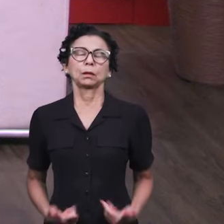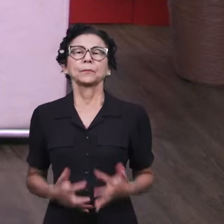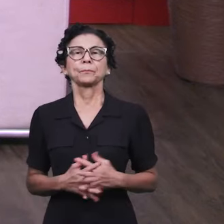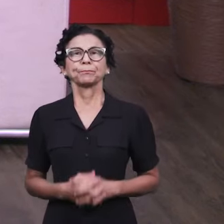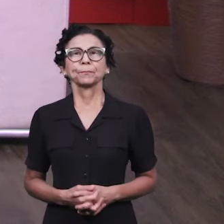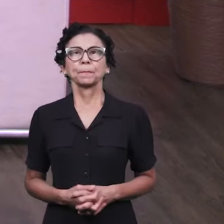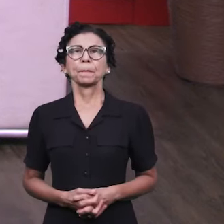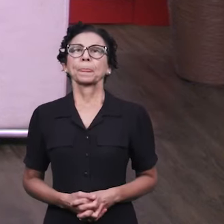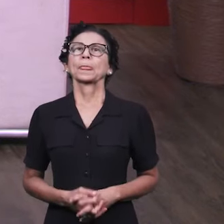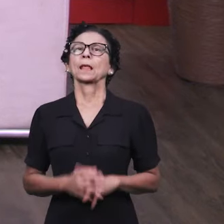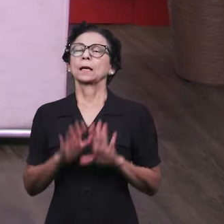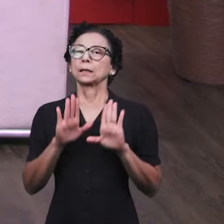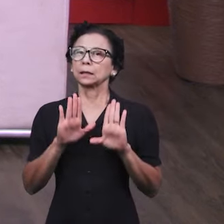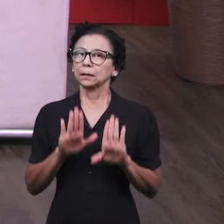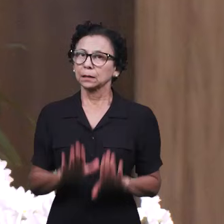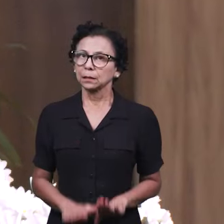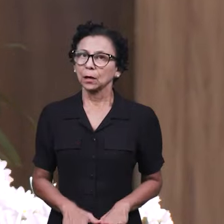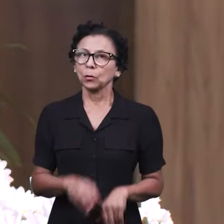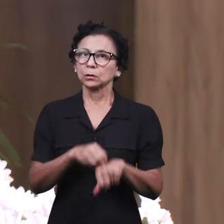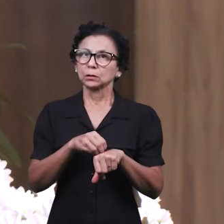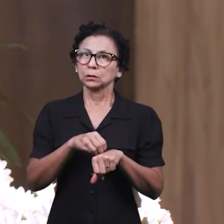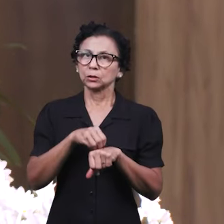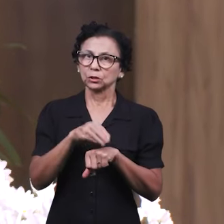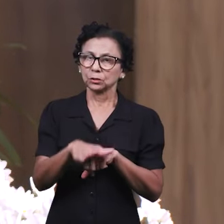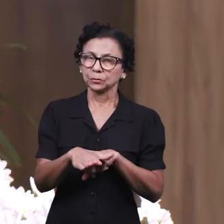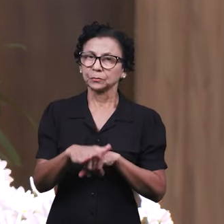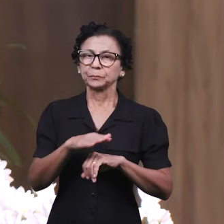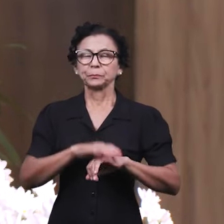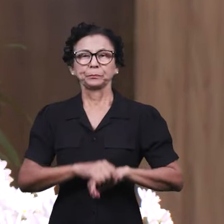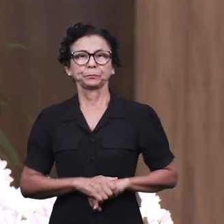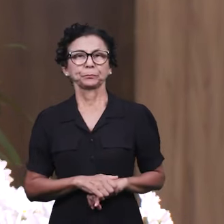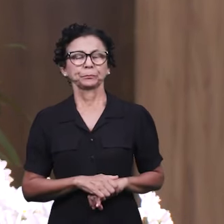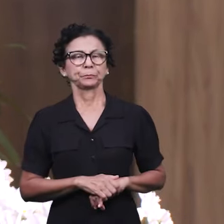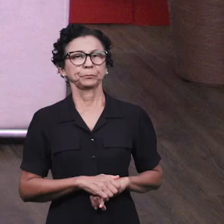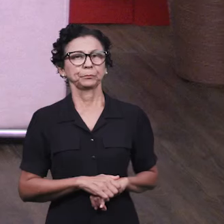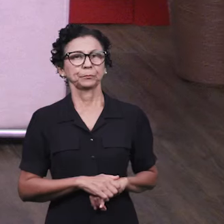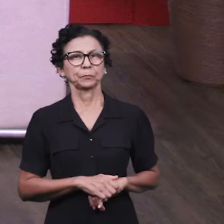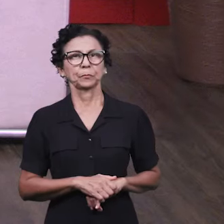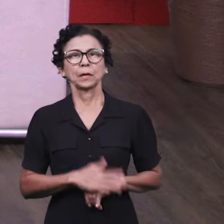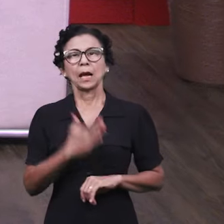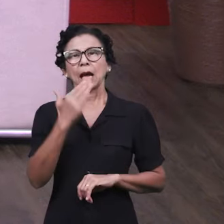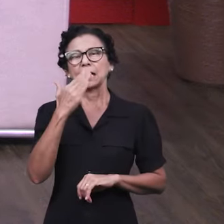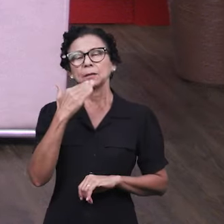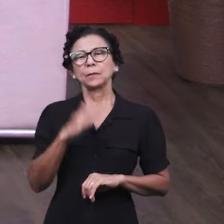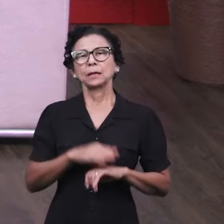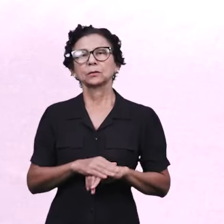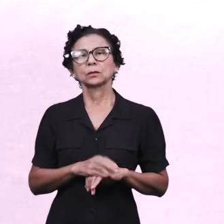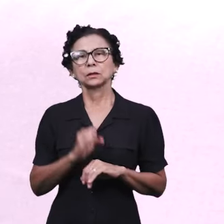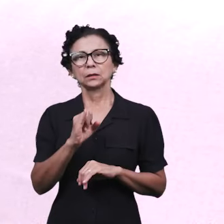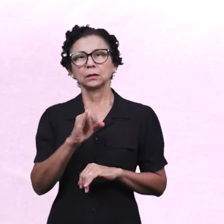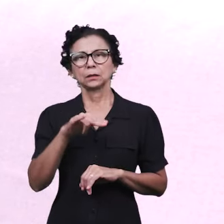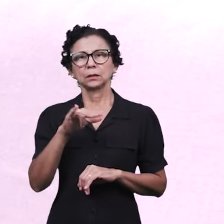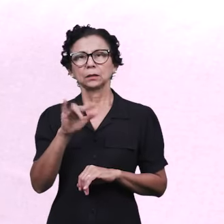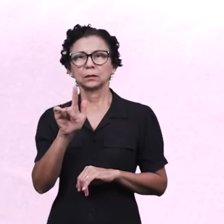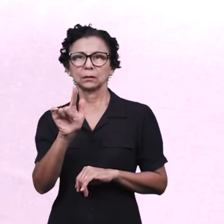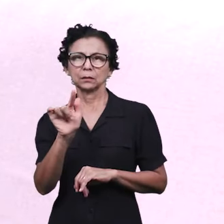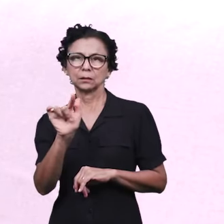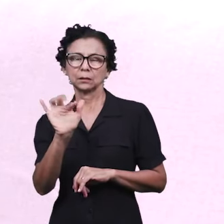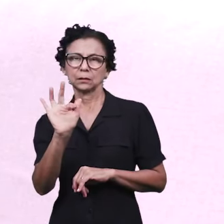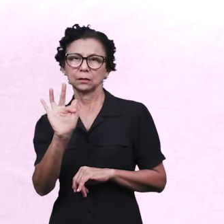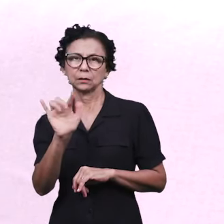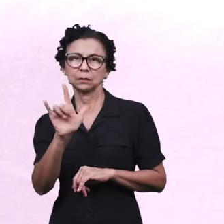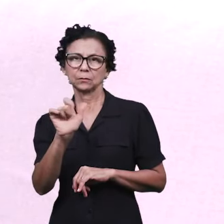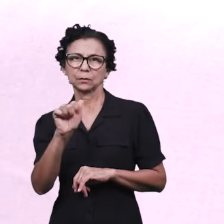paciente com lipedema a caseína que é inflama inflama então alimentos inflamatórios industrializados